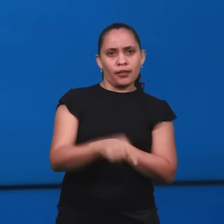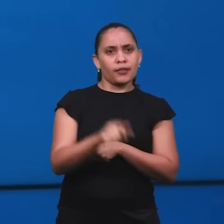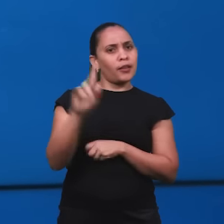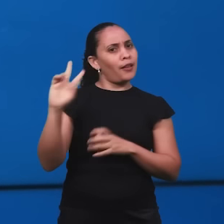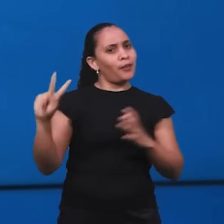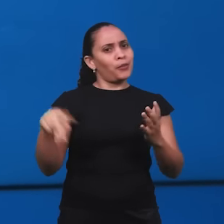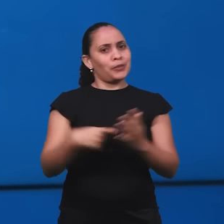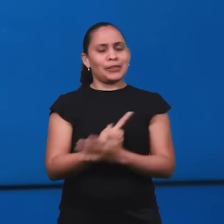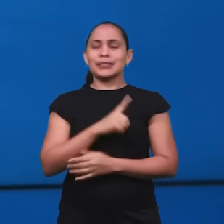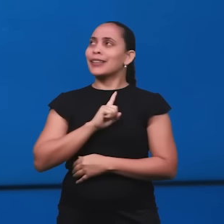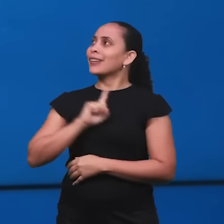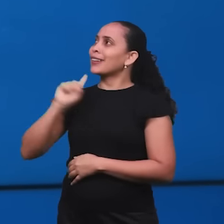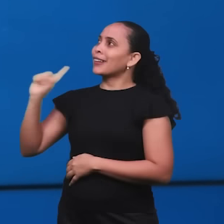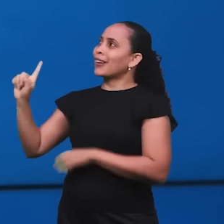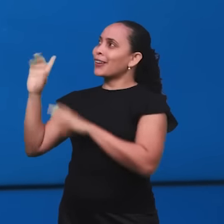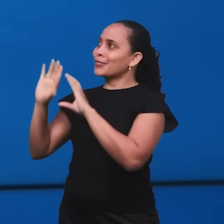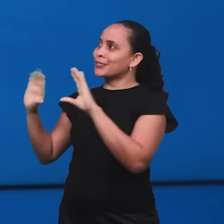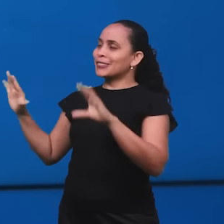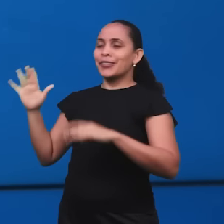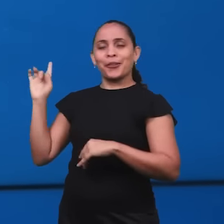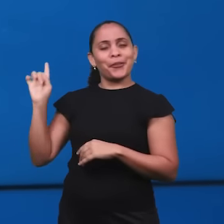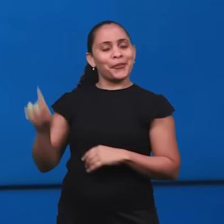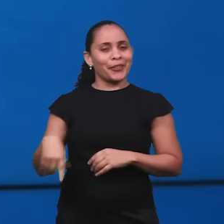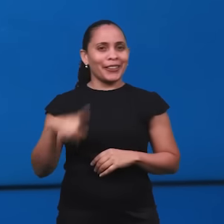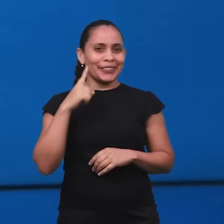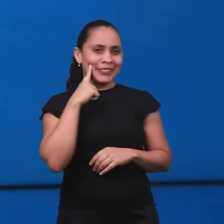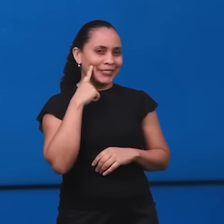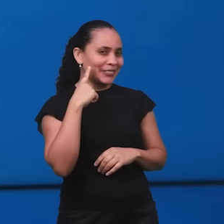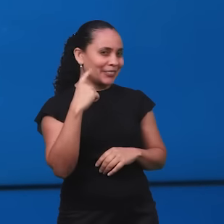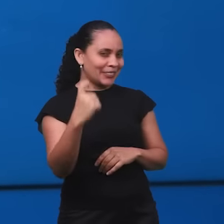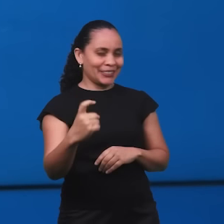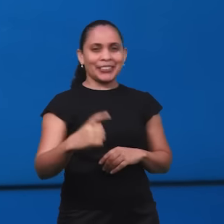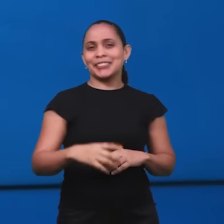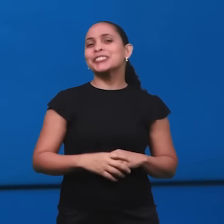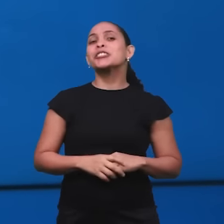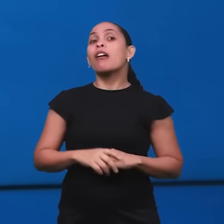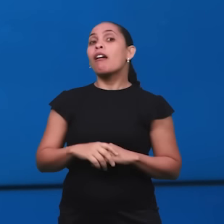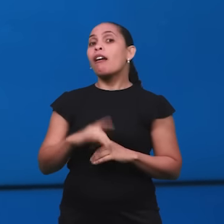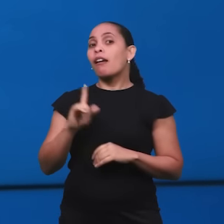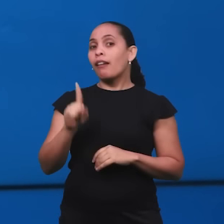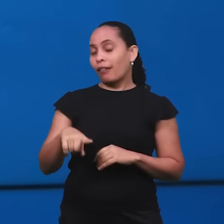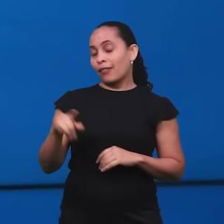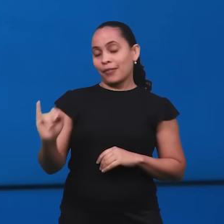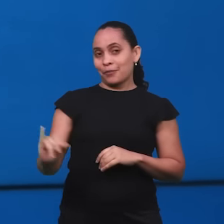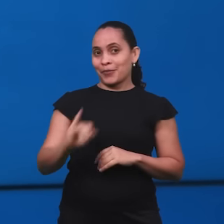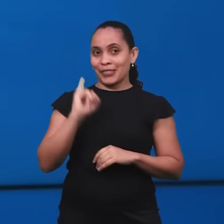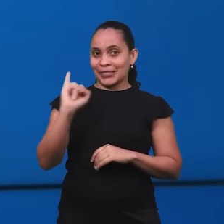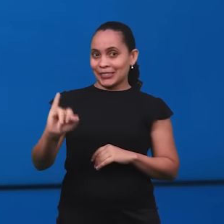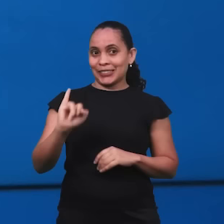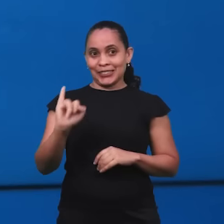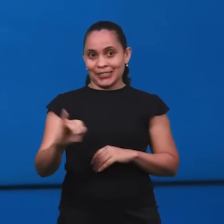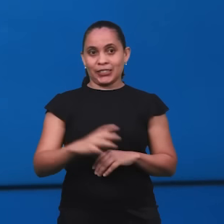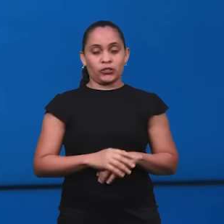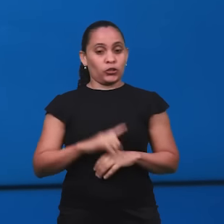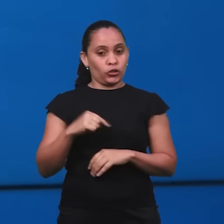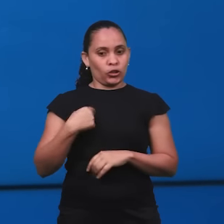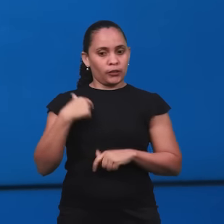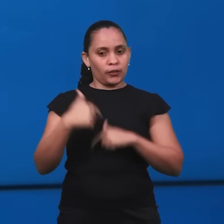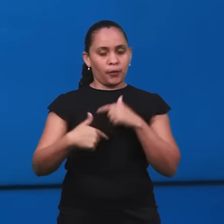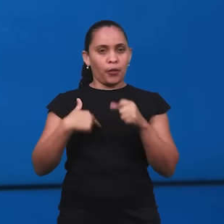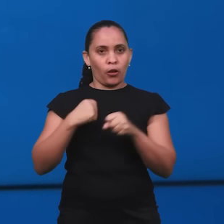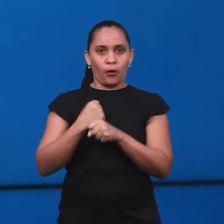aquilo que acontecia lá no céu. Isso é muito interessante porque é importante, ao realizar a obra do Senhor,